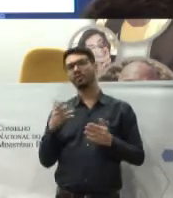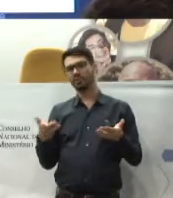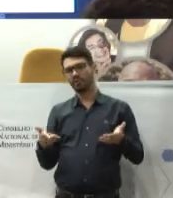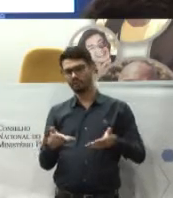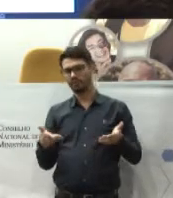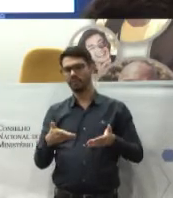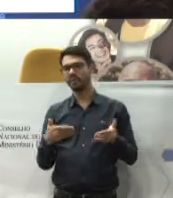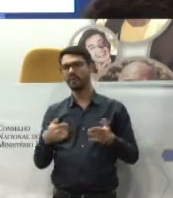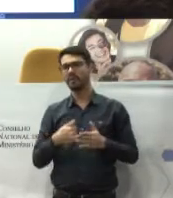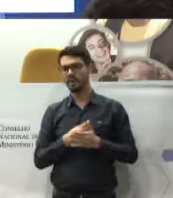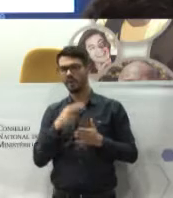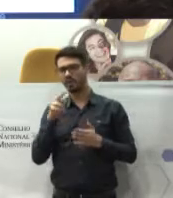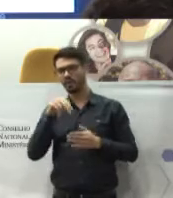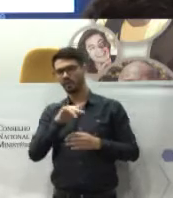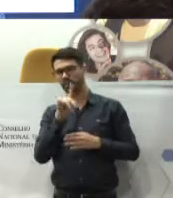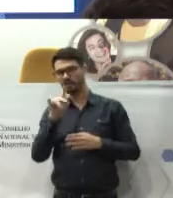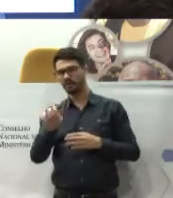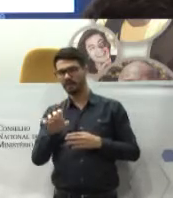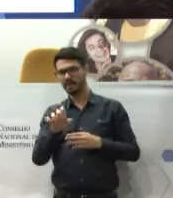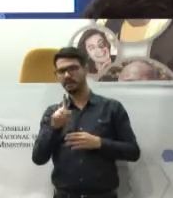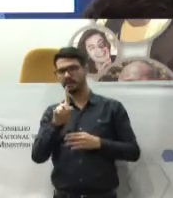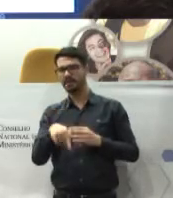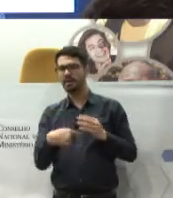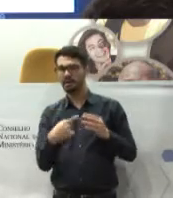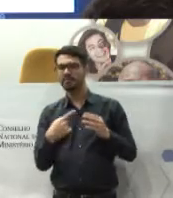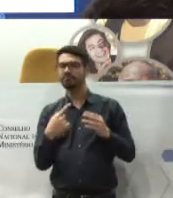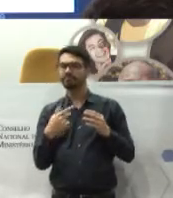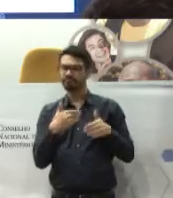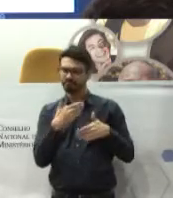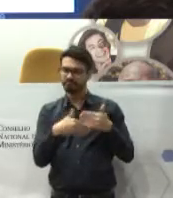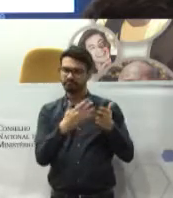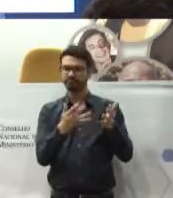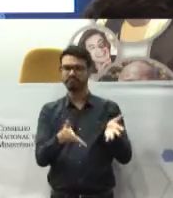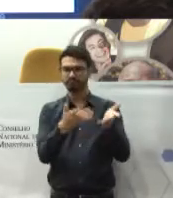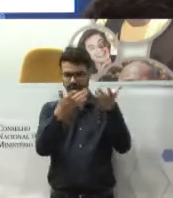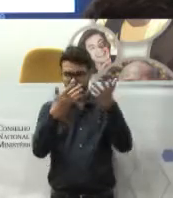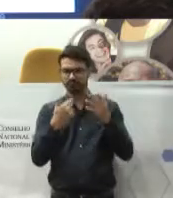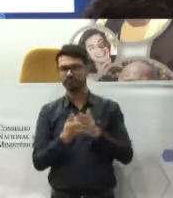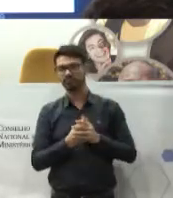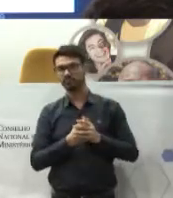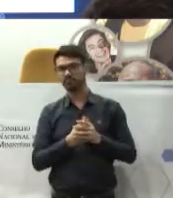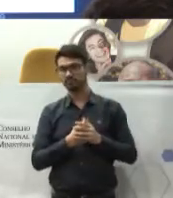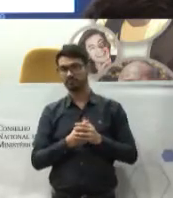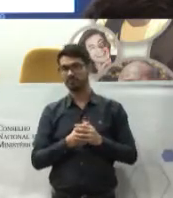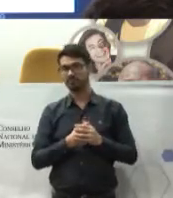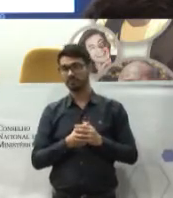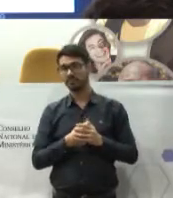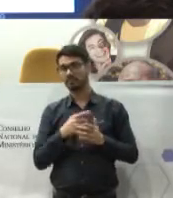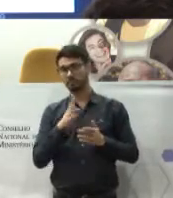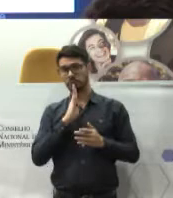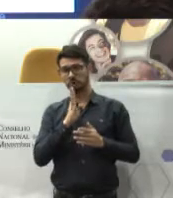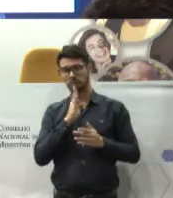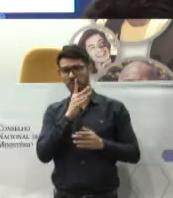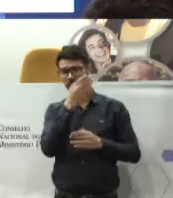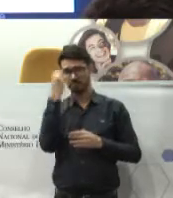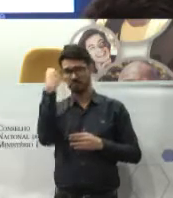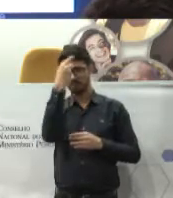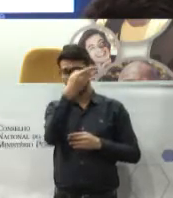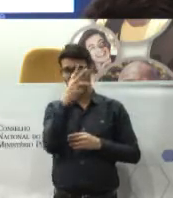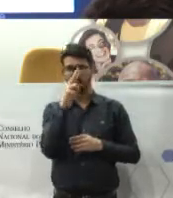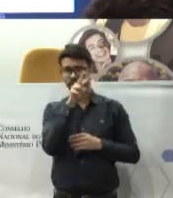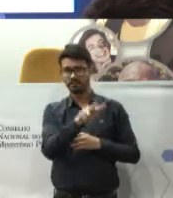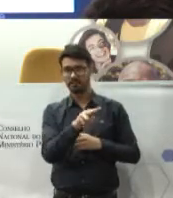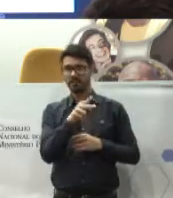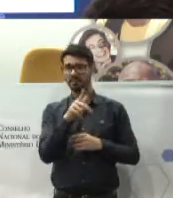da instituição é um valor a ser cultivado. Se a gente conhece o que está sendo feito, se a gente tem